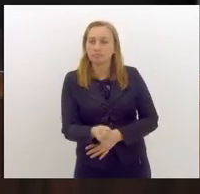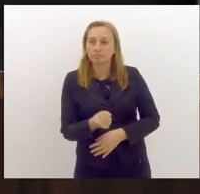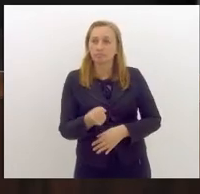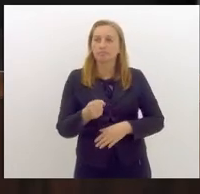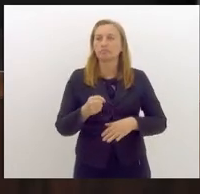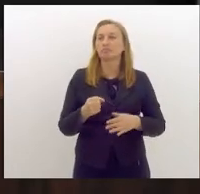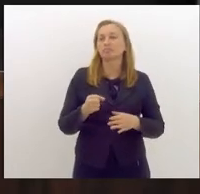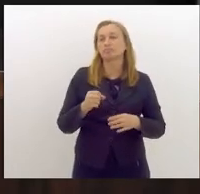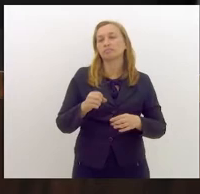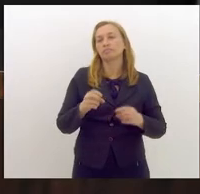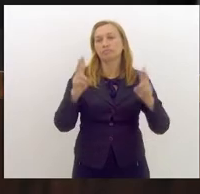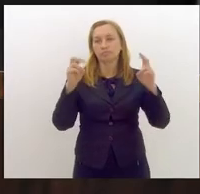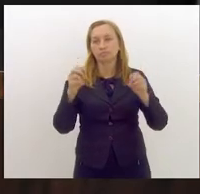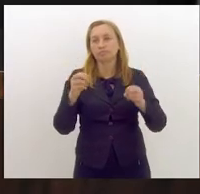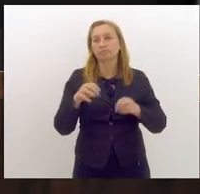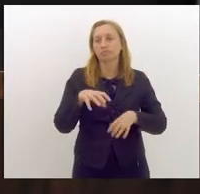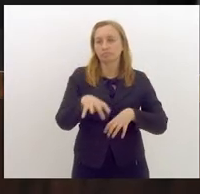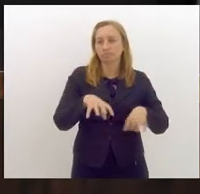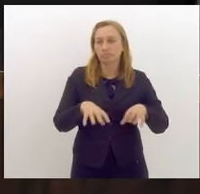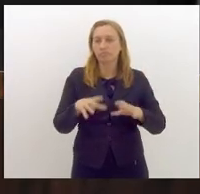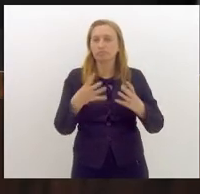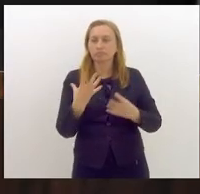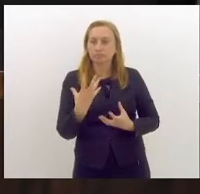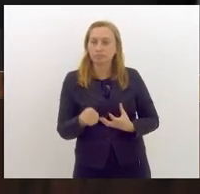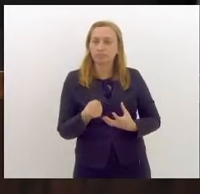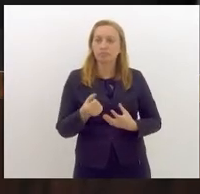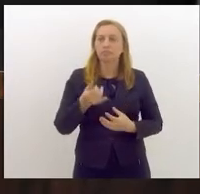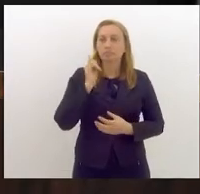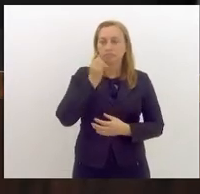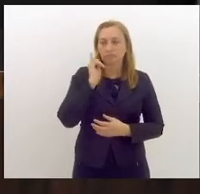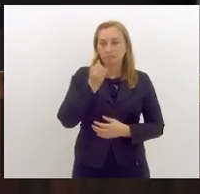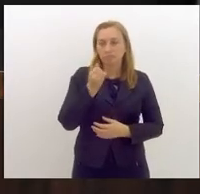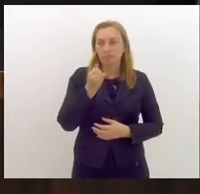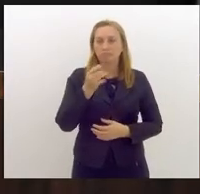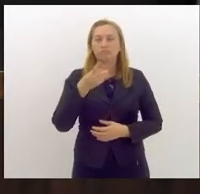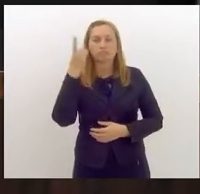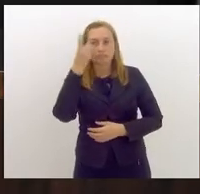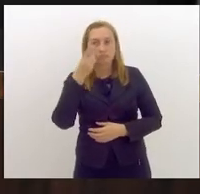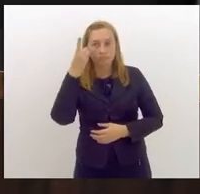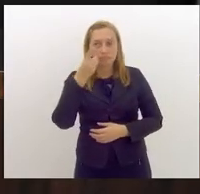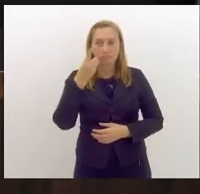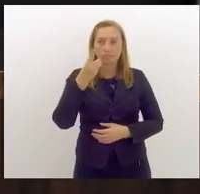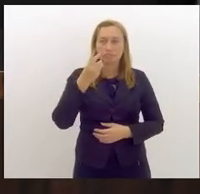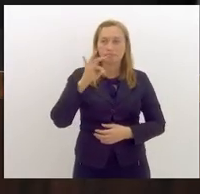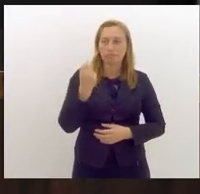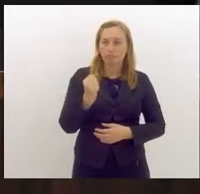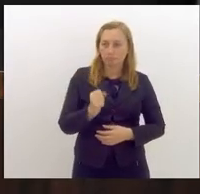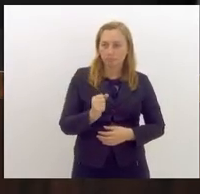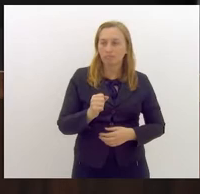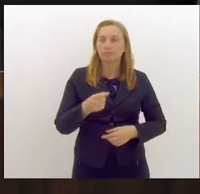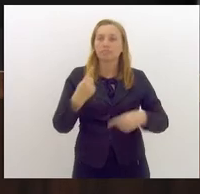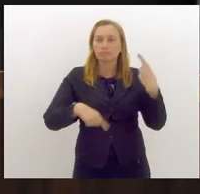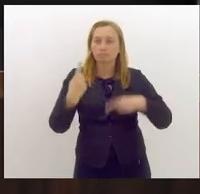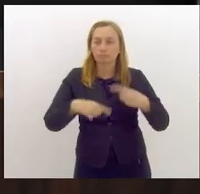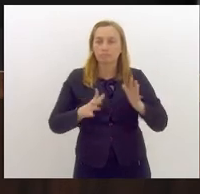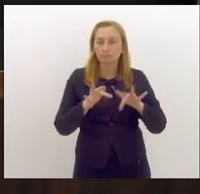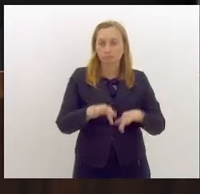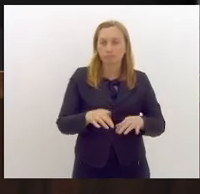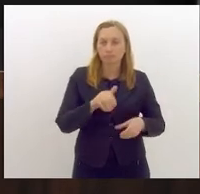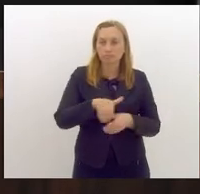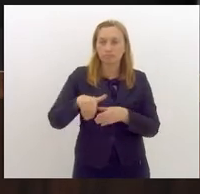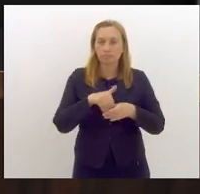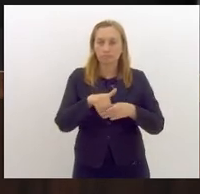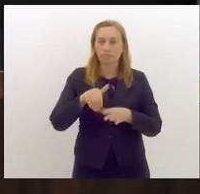Regional favorável relatores deputado Carlos Mickey Alana Passos Eurico Júnior em discussão não havendo que Queira discutir encerrar a discussão